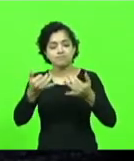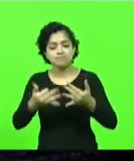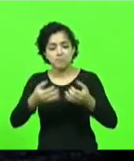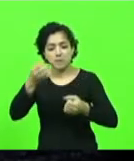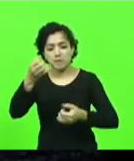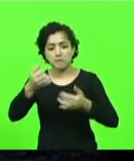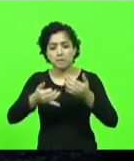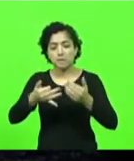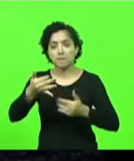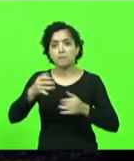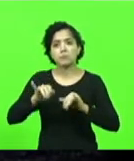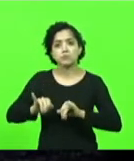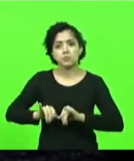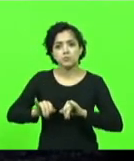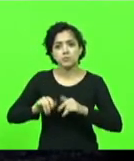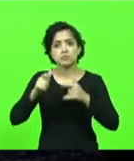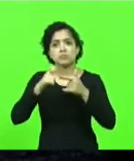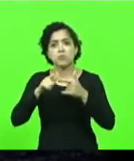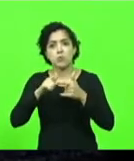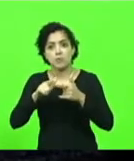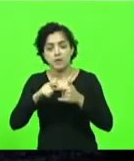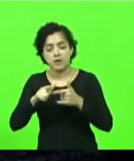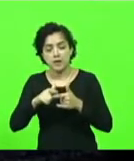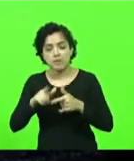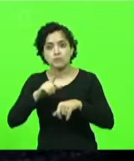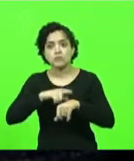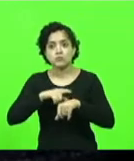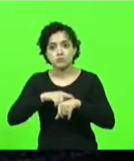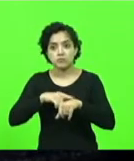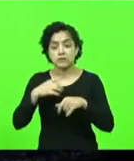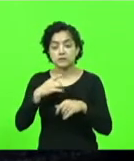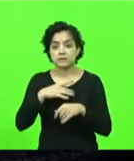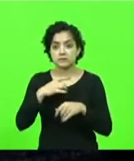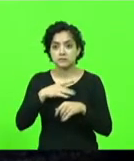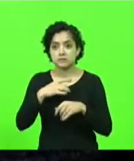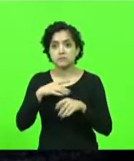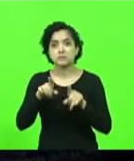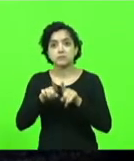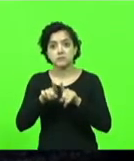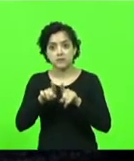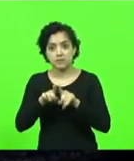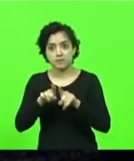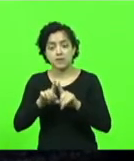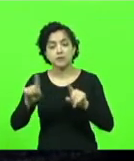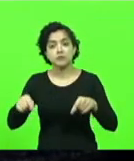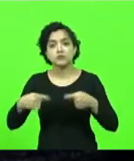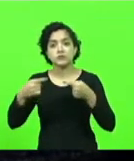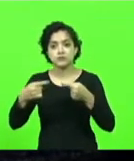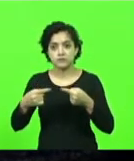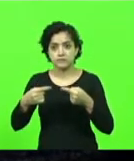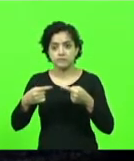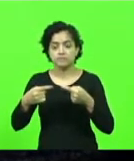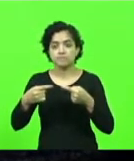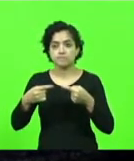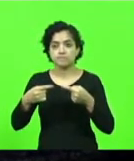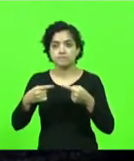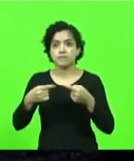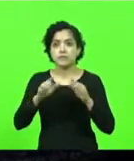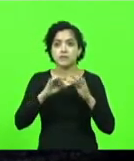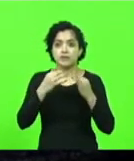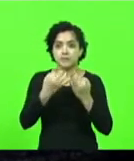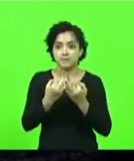suas dores os seus amores os momentos mais temidos e os muitos desafios vencidos na